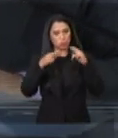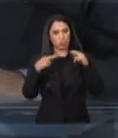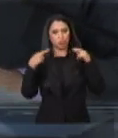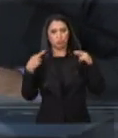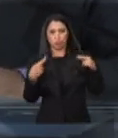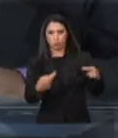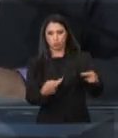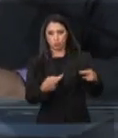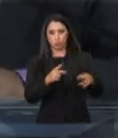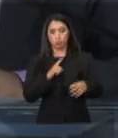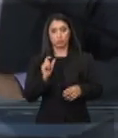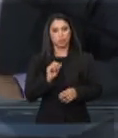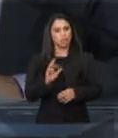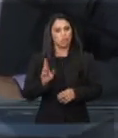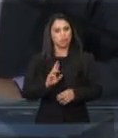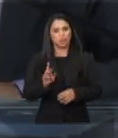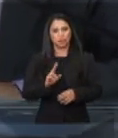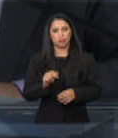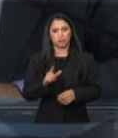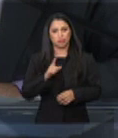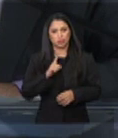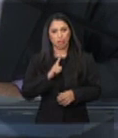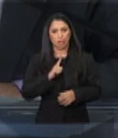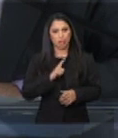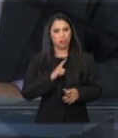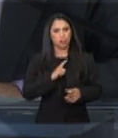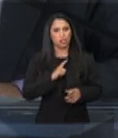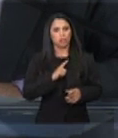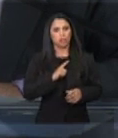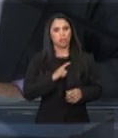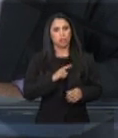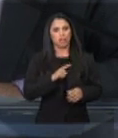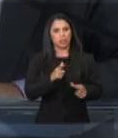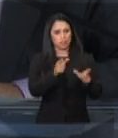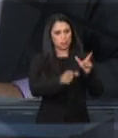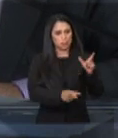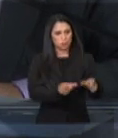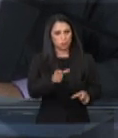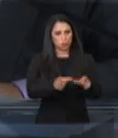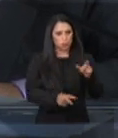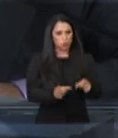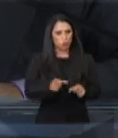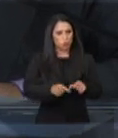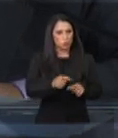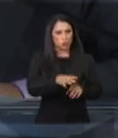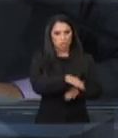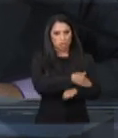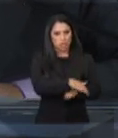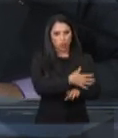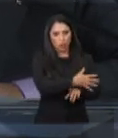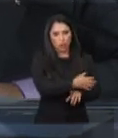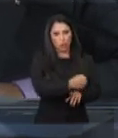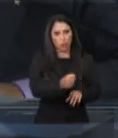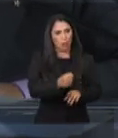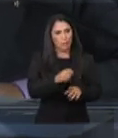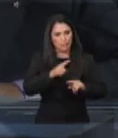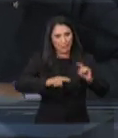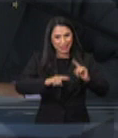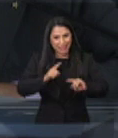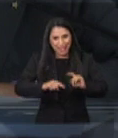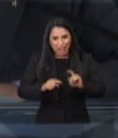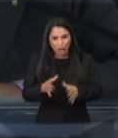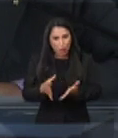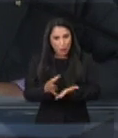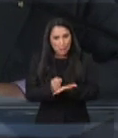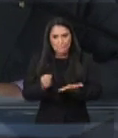ele disse não há recolhimento compulsório e arbitrário dos referidos pertences da população em situação